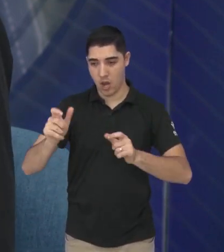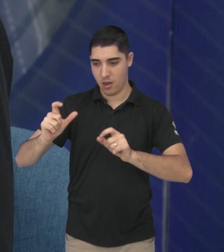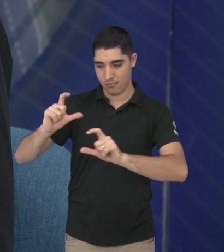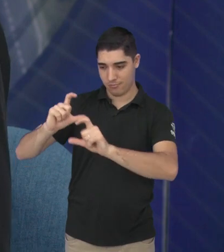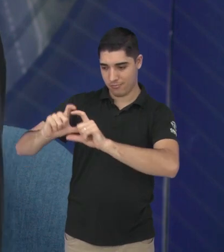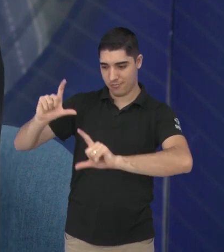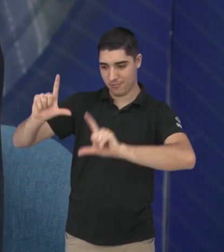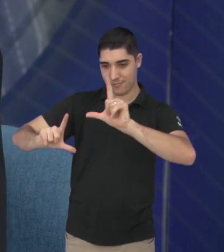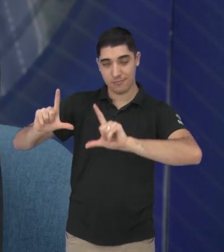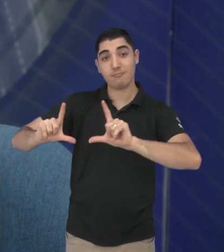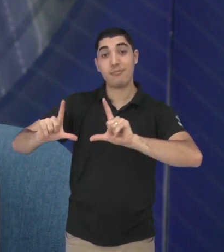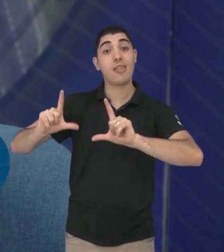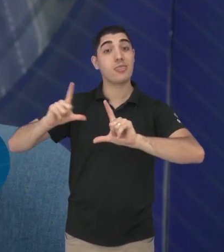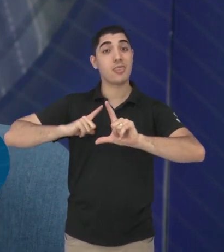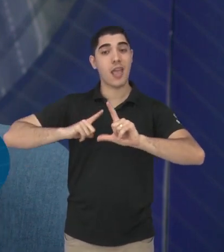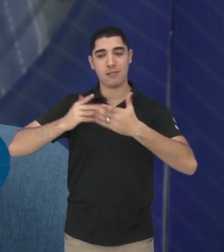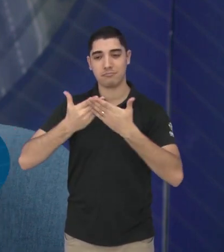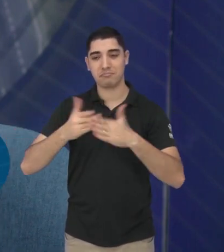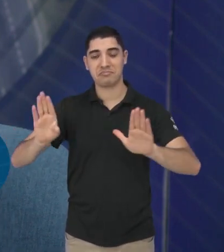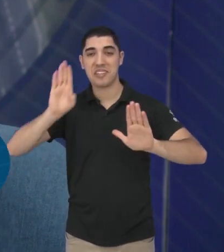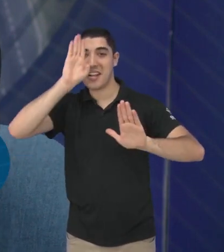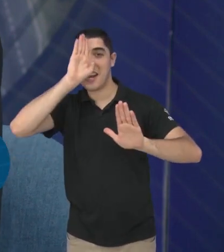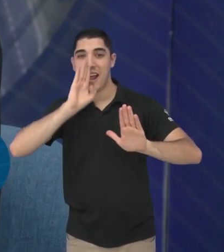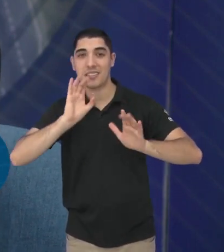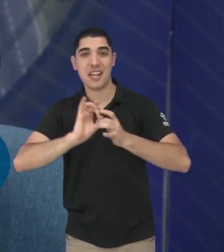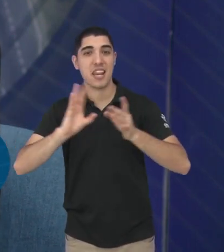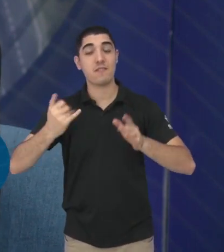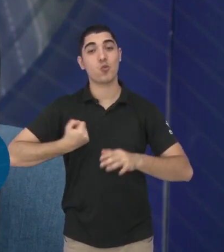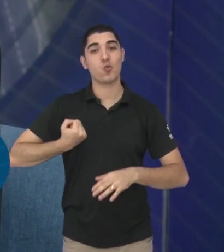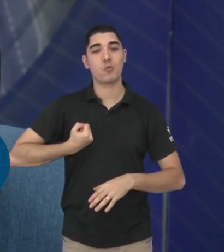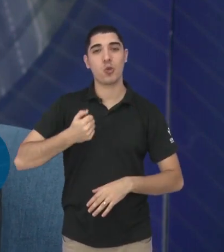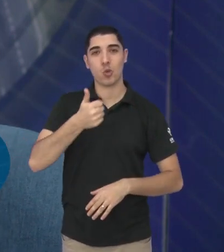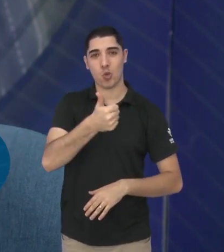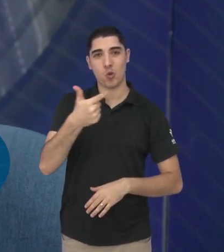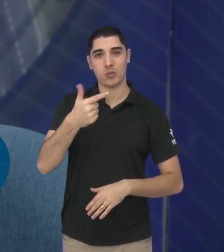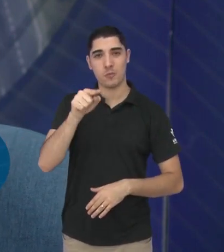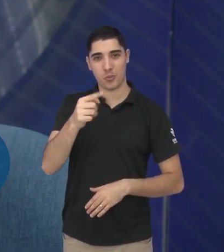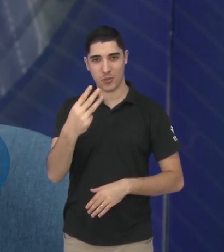TV Câmara de São José dos Campos está em sinal aberto pelo canal